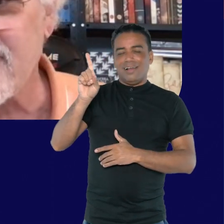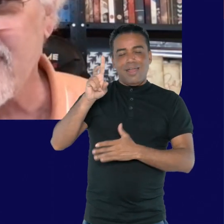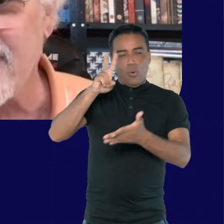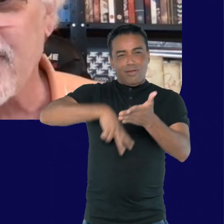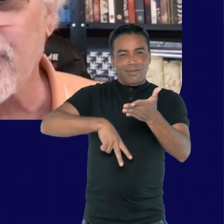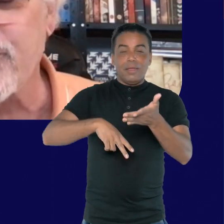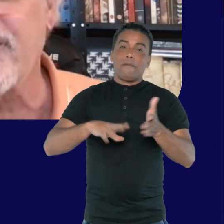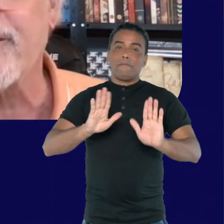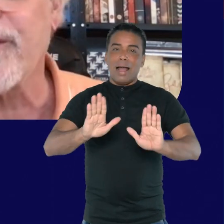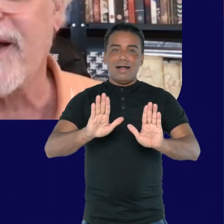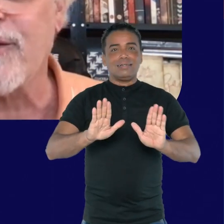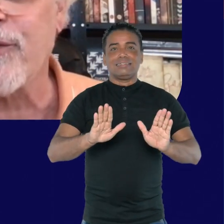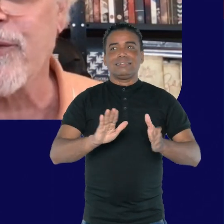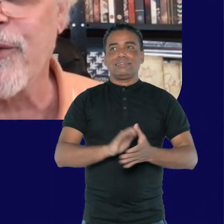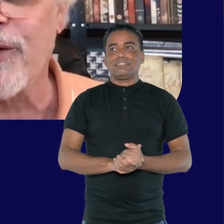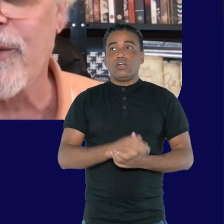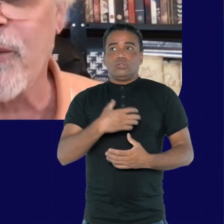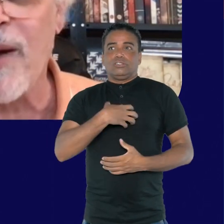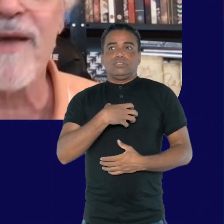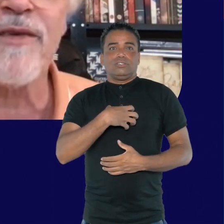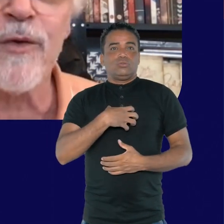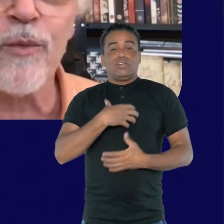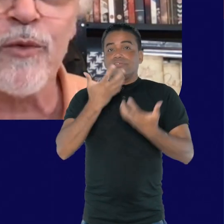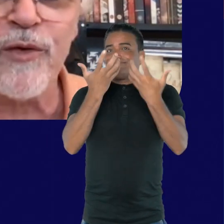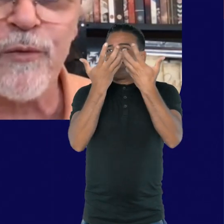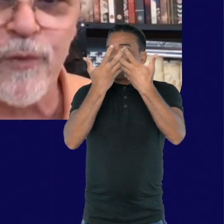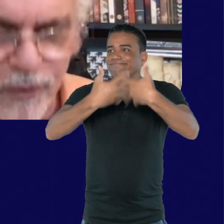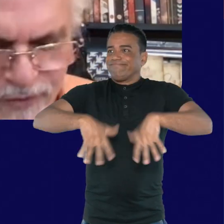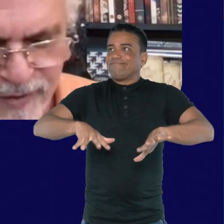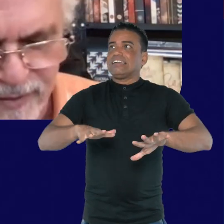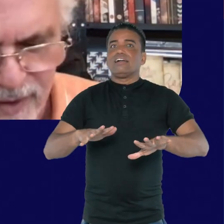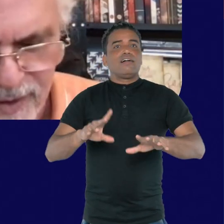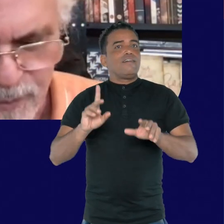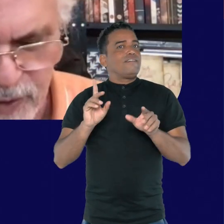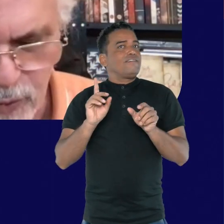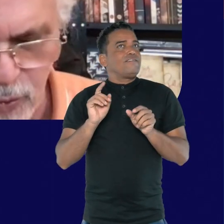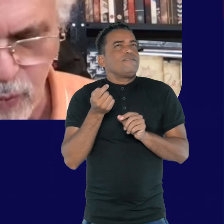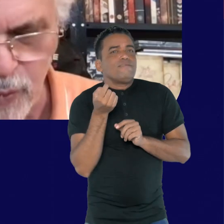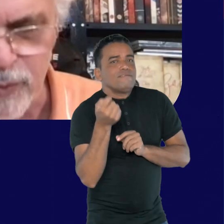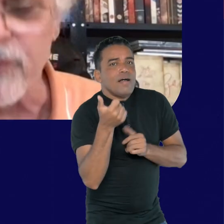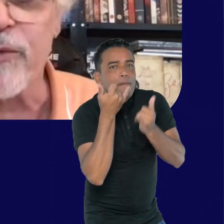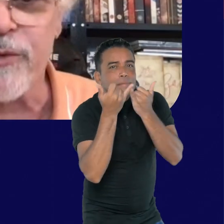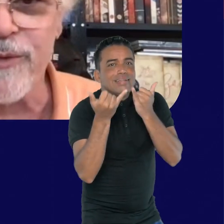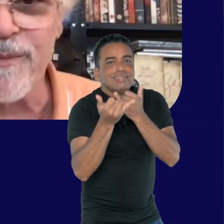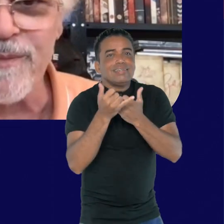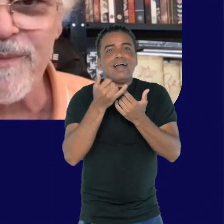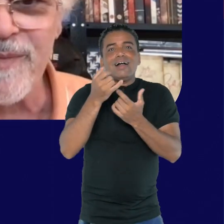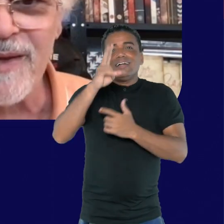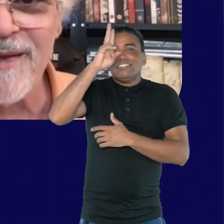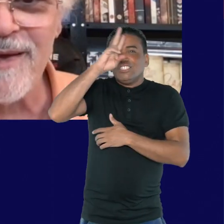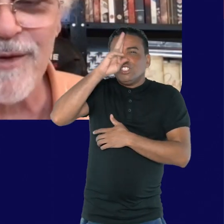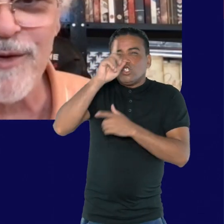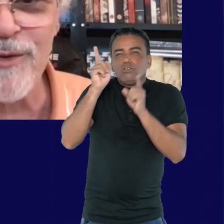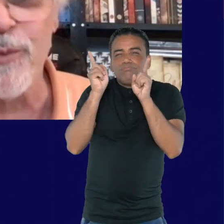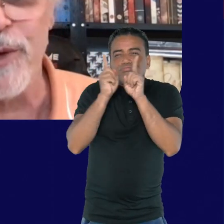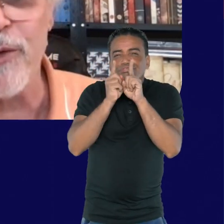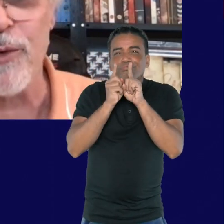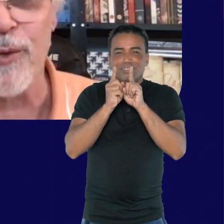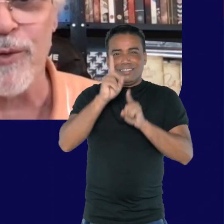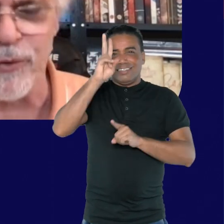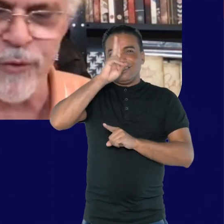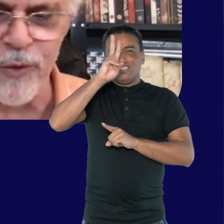mas assim, eu sinto que elas funcionam quase como se fossem microcontos. Então,